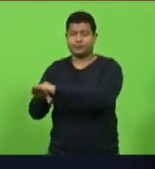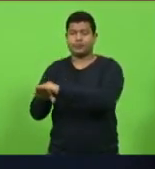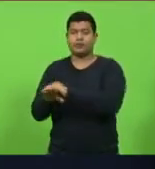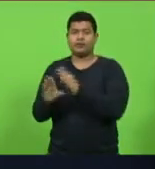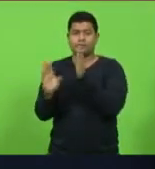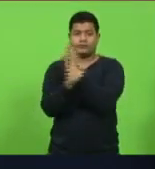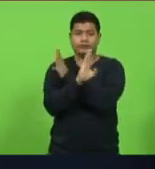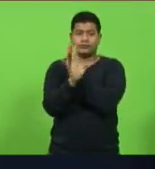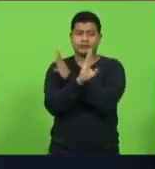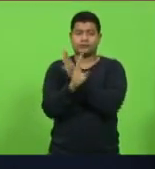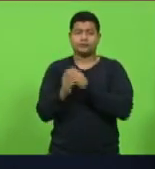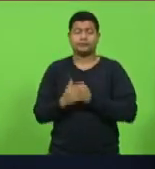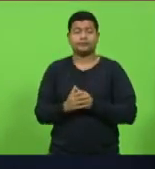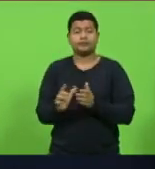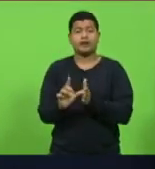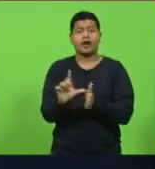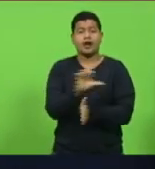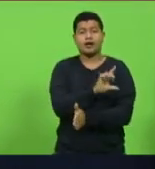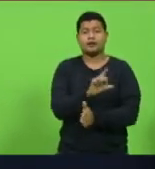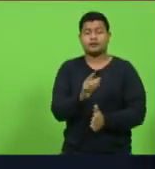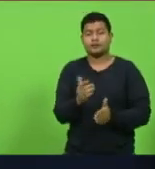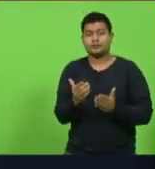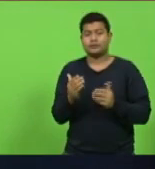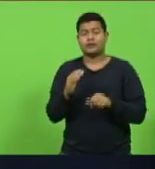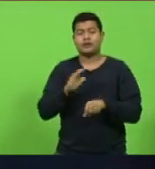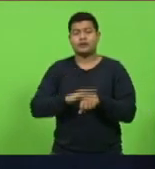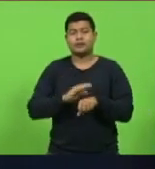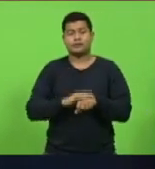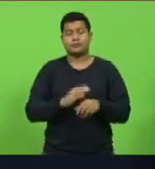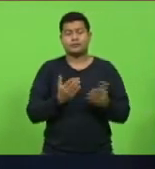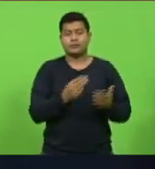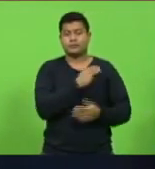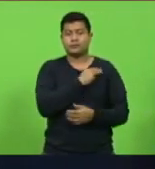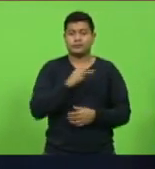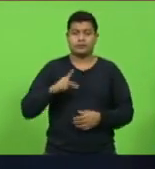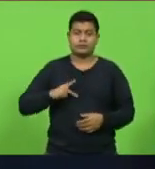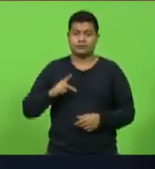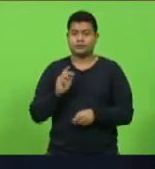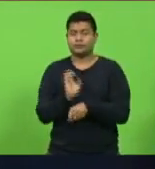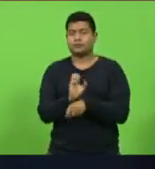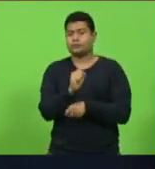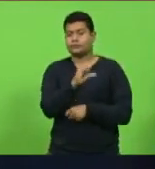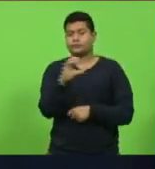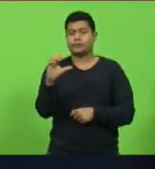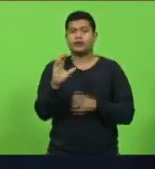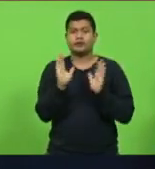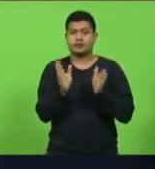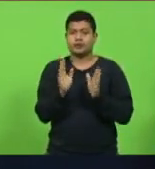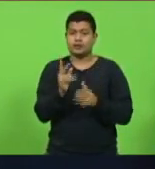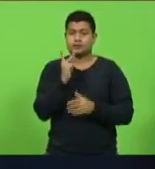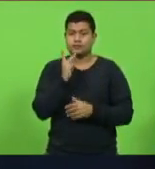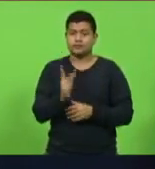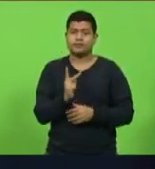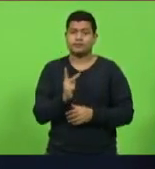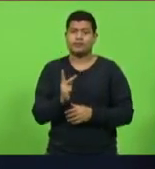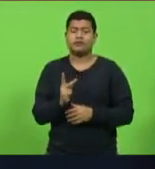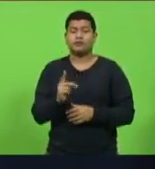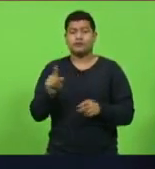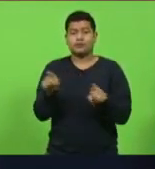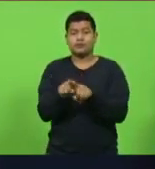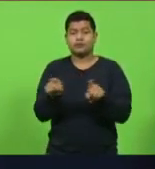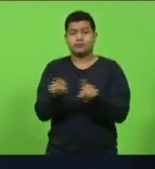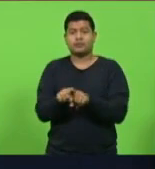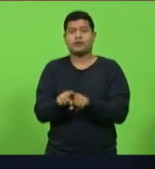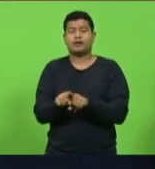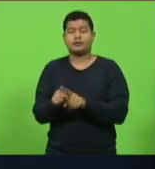inquérito antes disso o próprio Ministério Público de Santa Catarina já havia determinado também o arquivamento